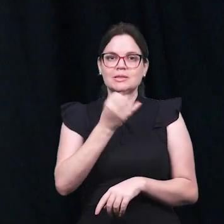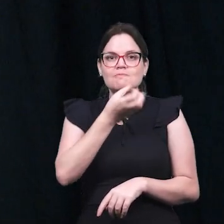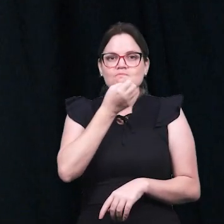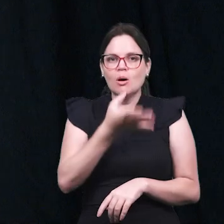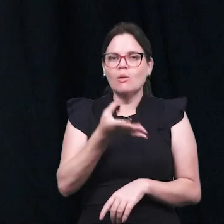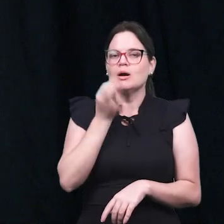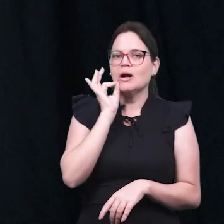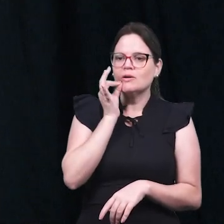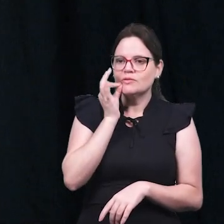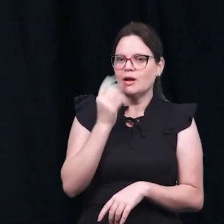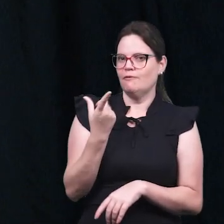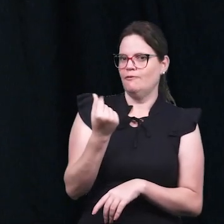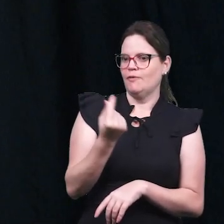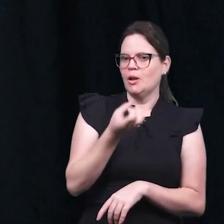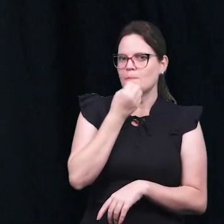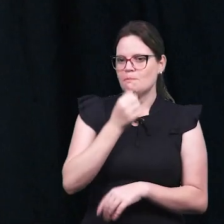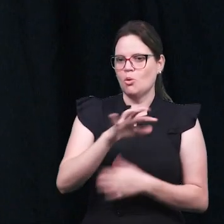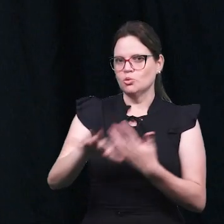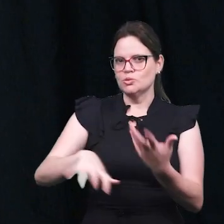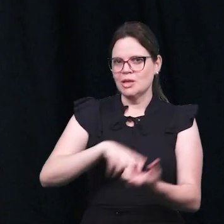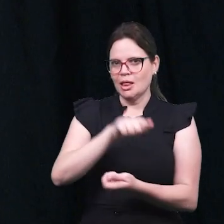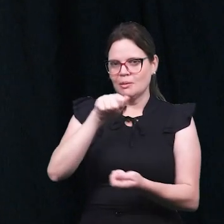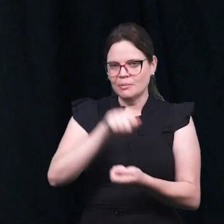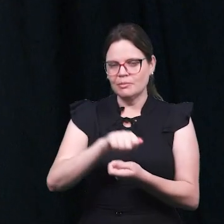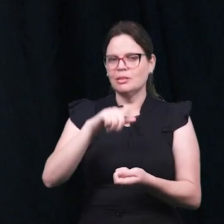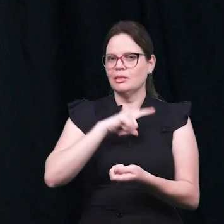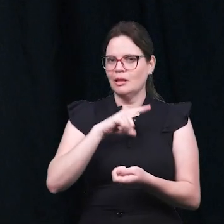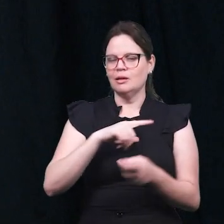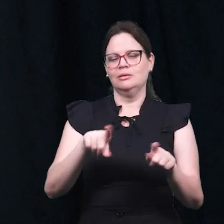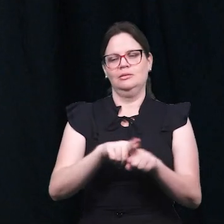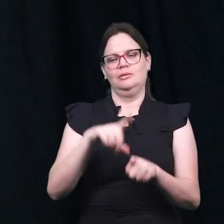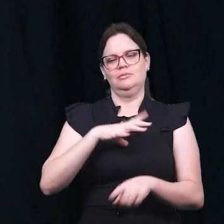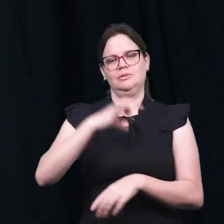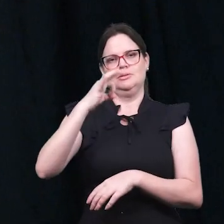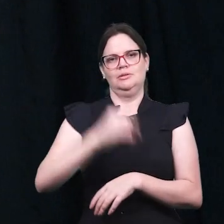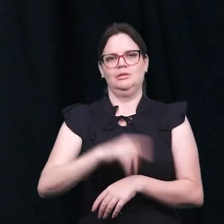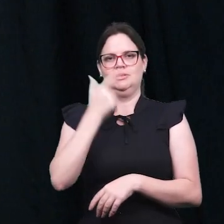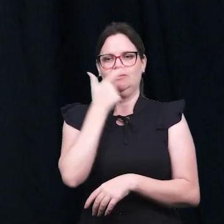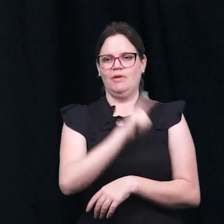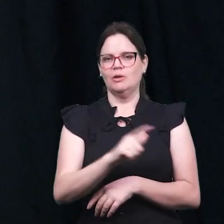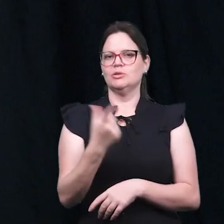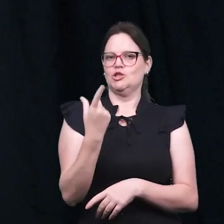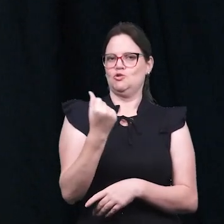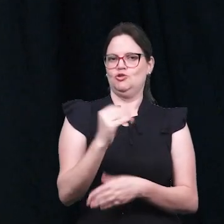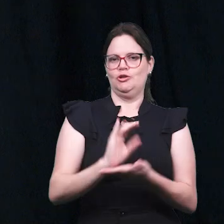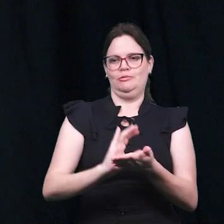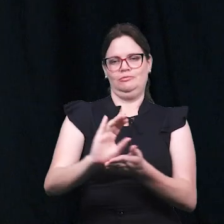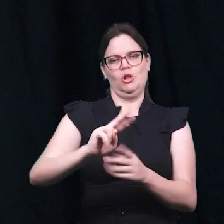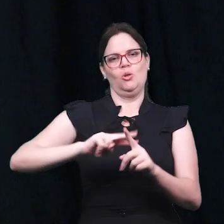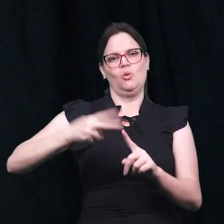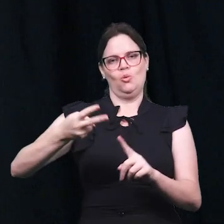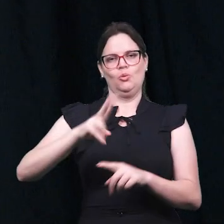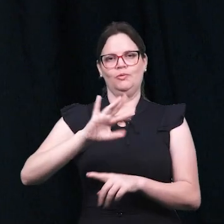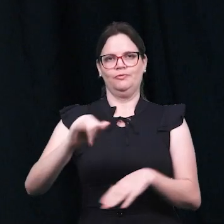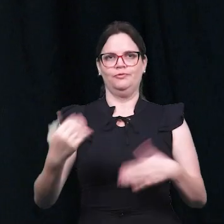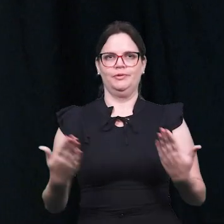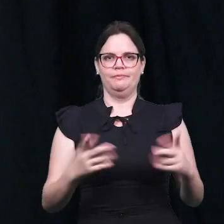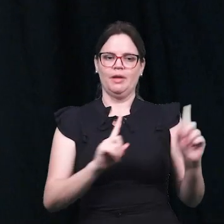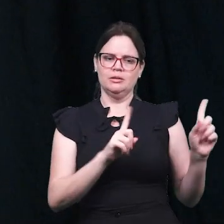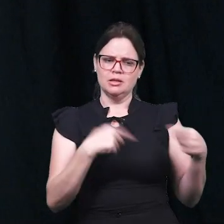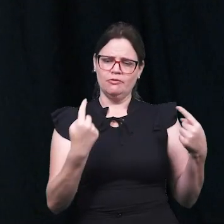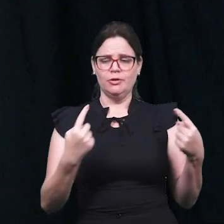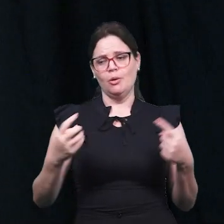café, com preço, com sustentabilidade, com certeza você vai ser bem remunerado por isso. Então, desafio, na via